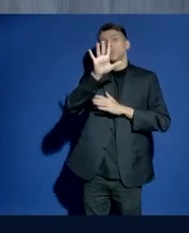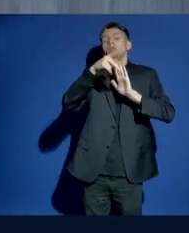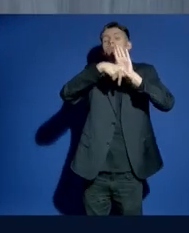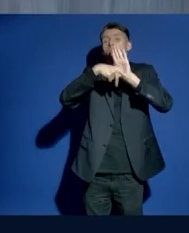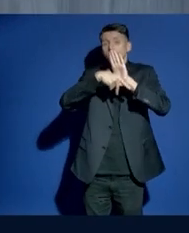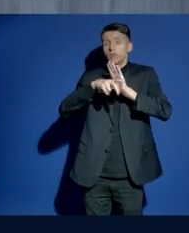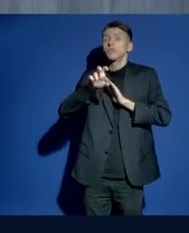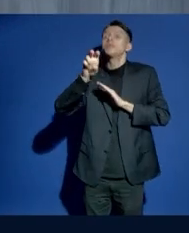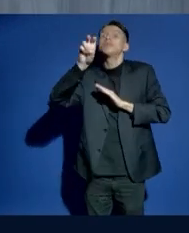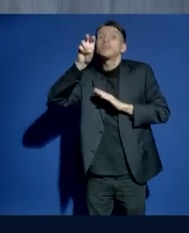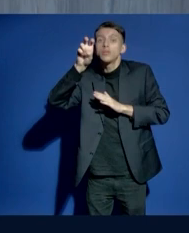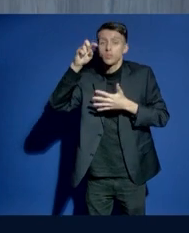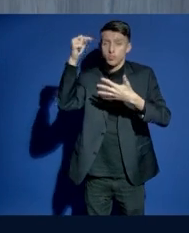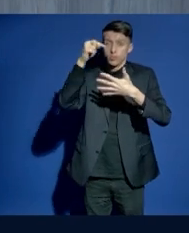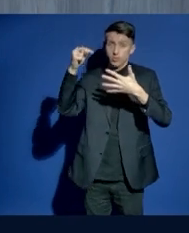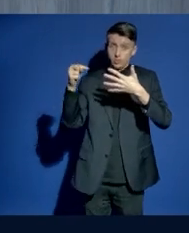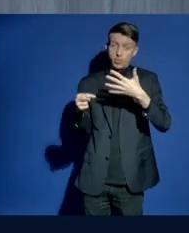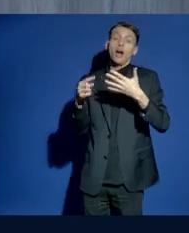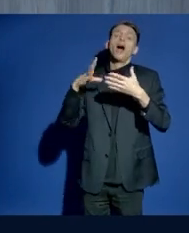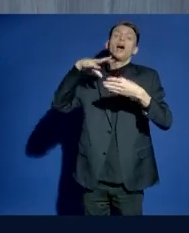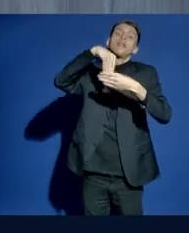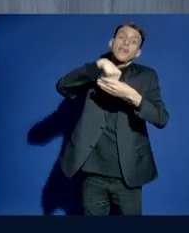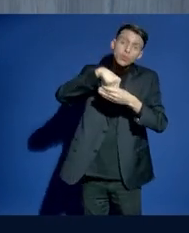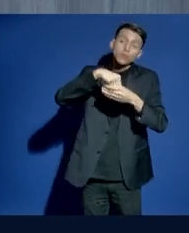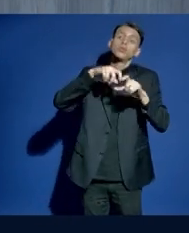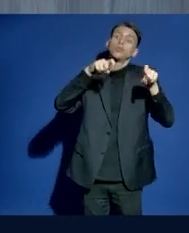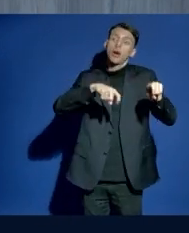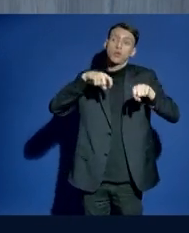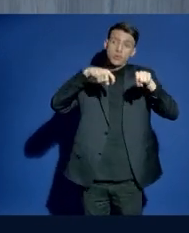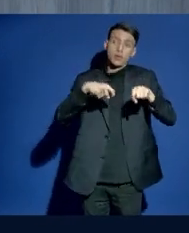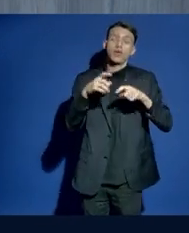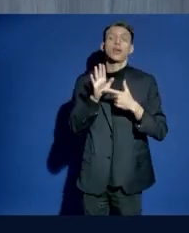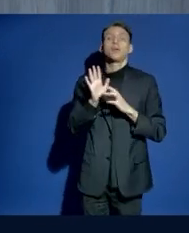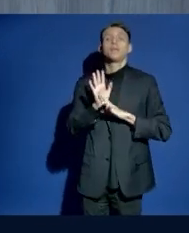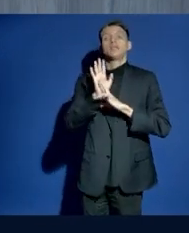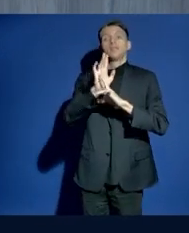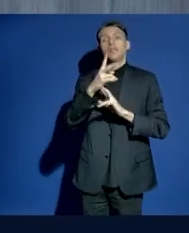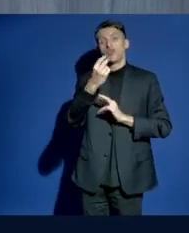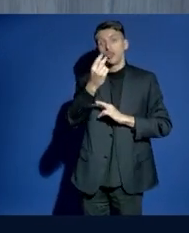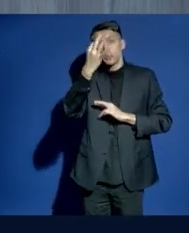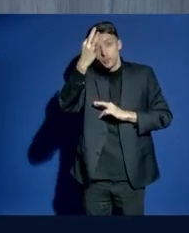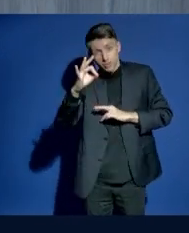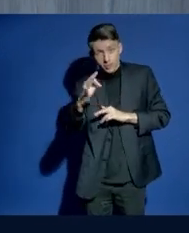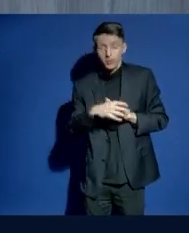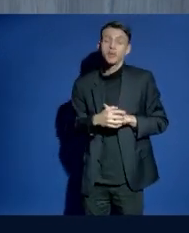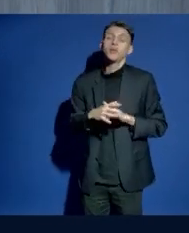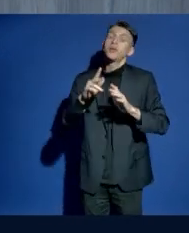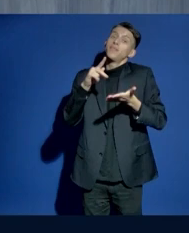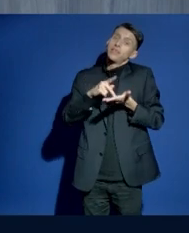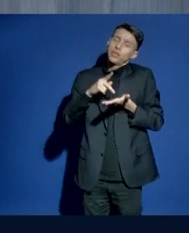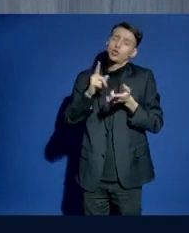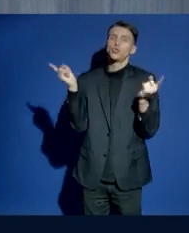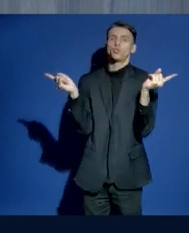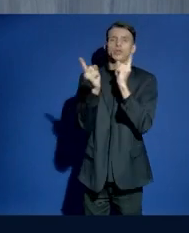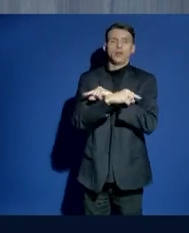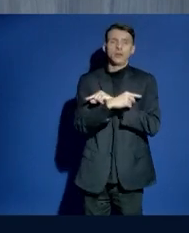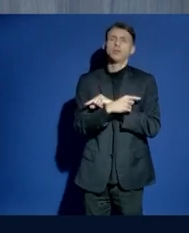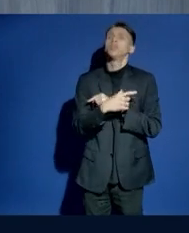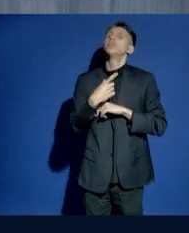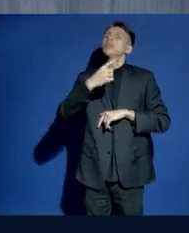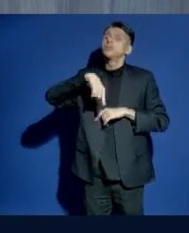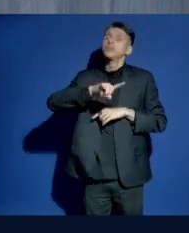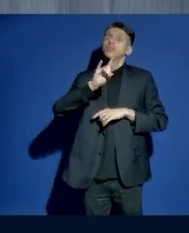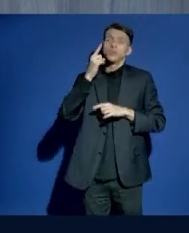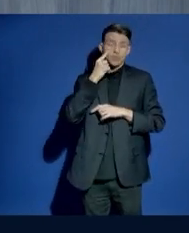dos quais dois estão no Agro isso representa 20% do volume só que a realidade é o contrário dessa estimativa da